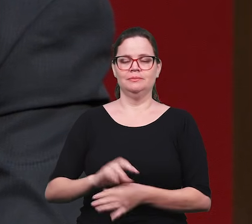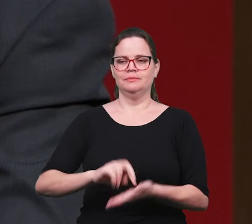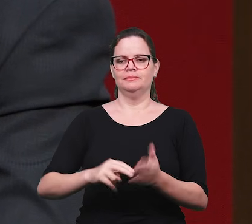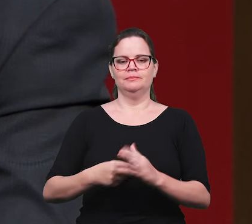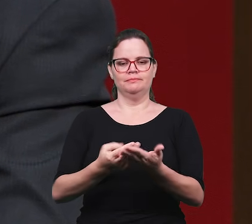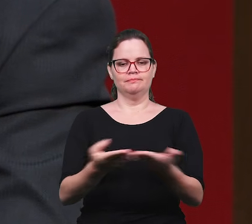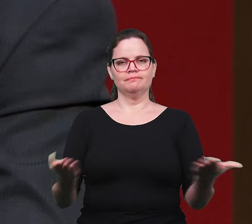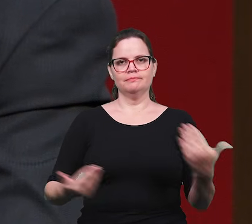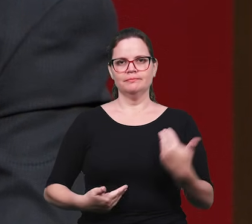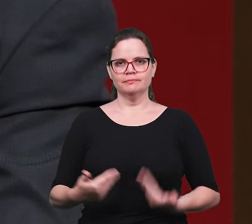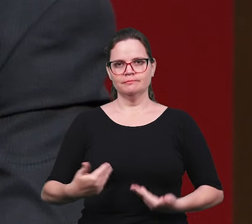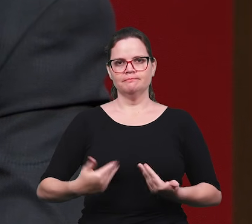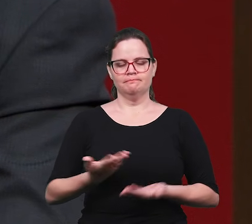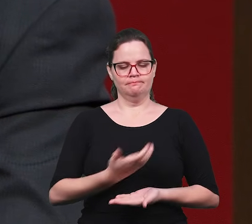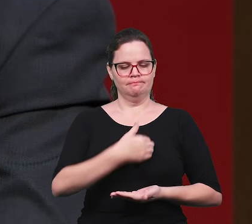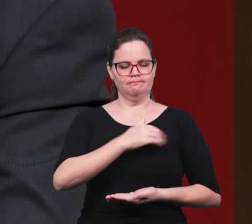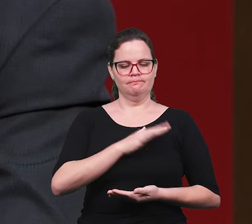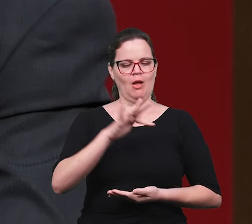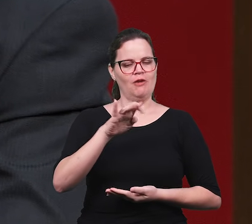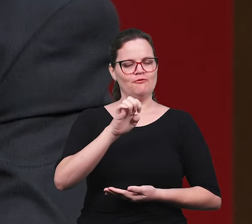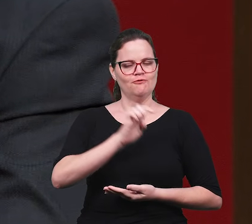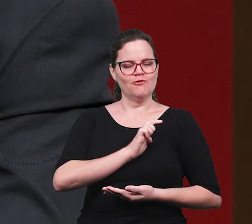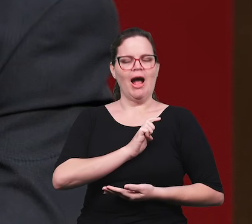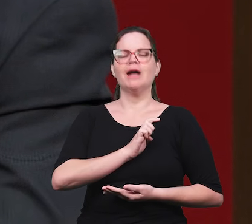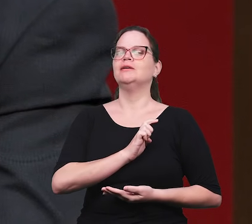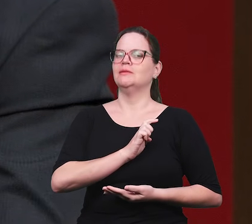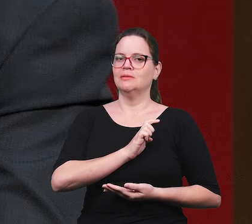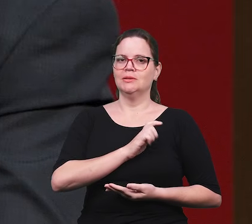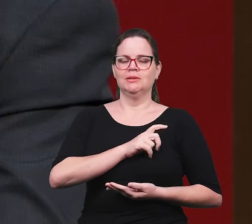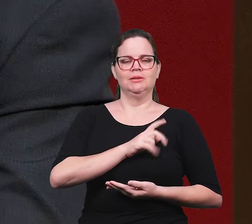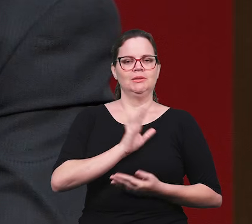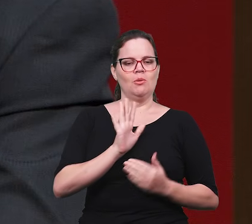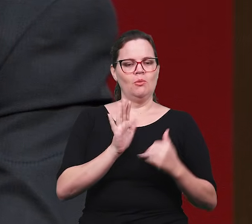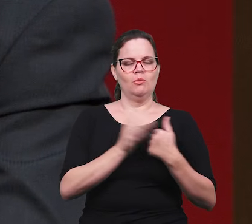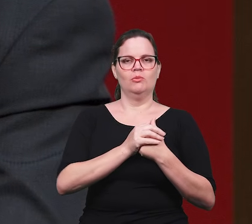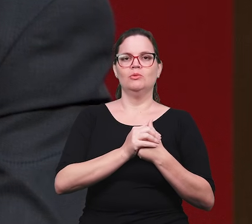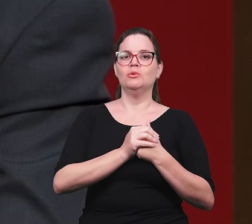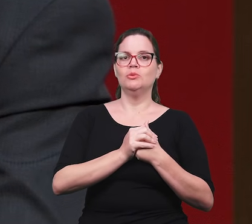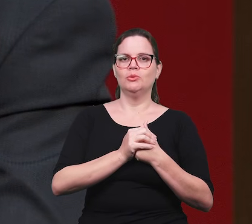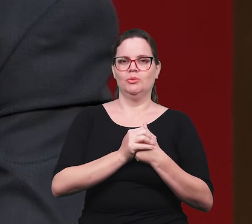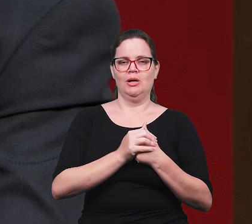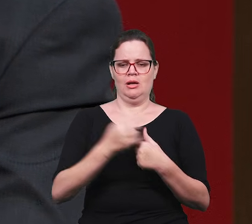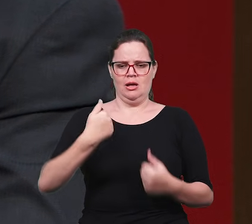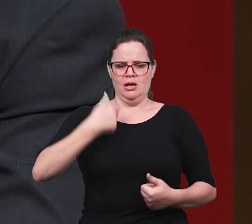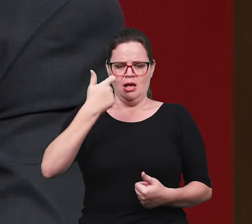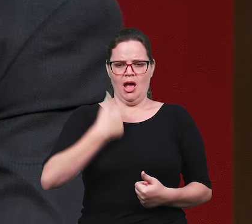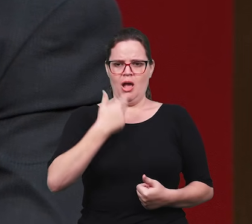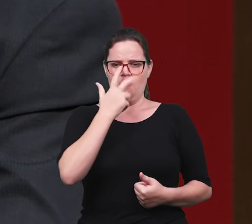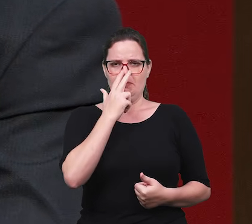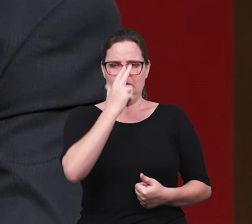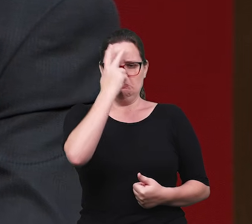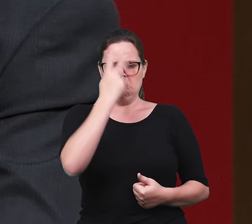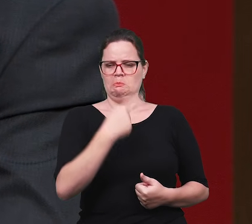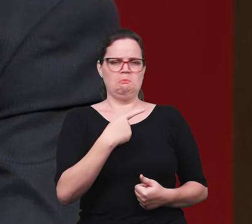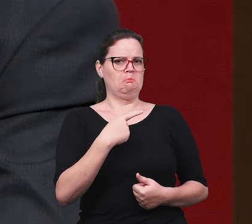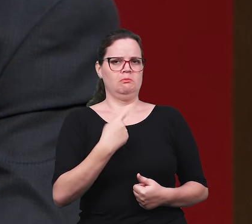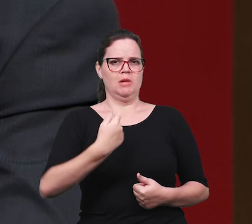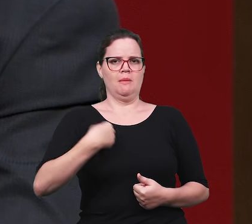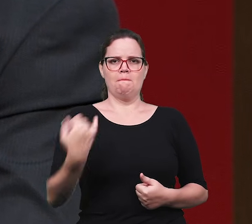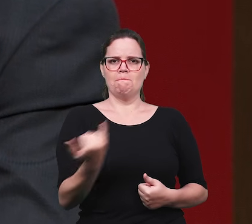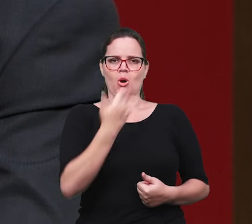que guardaram a fé no coração e não tiveram a sua vida por preciosa. Mas é interessante que o